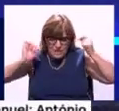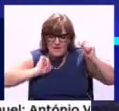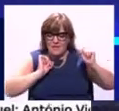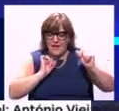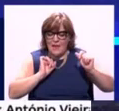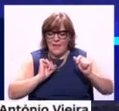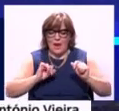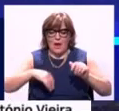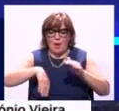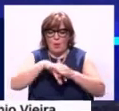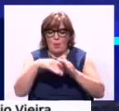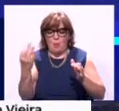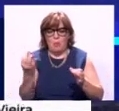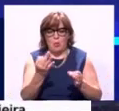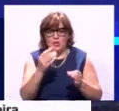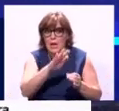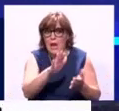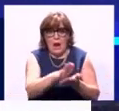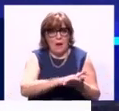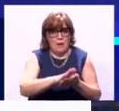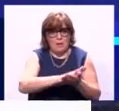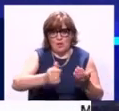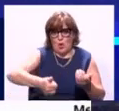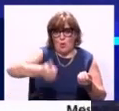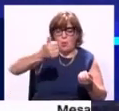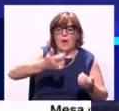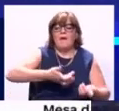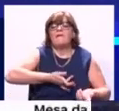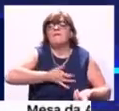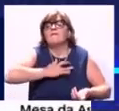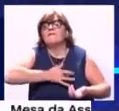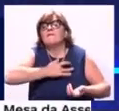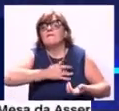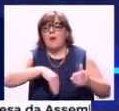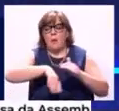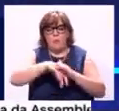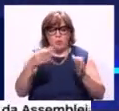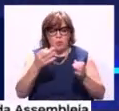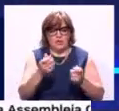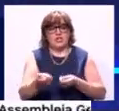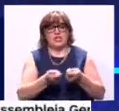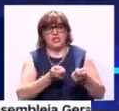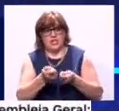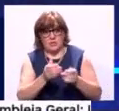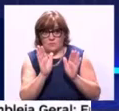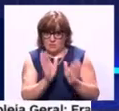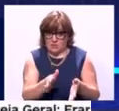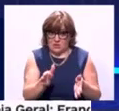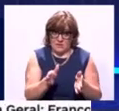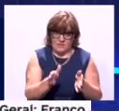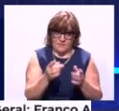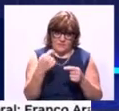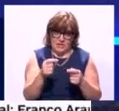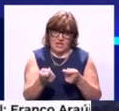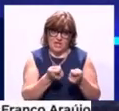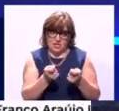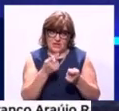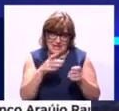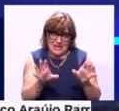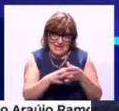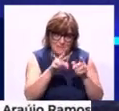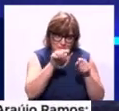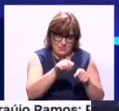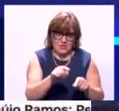é a base primordial. Mas há duas vertentes fundamentais, que é a gestão. Claro. Tem equipa para